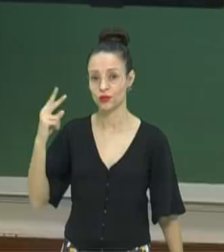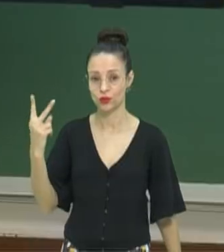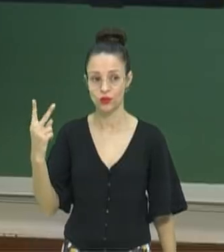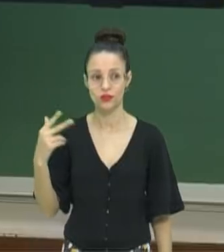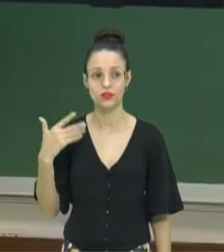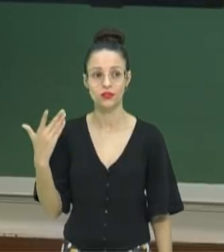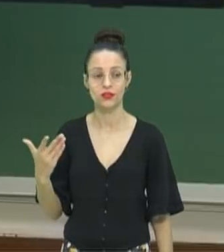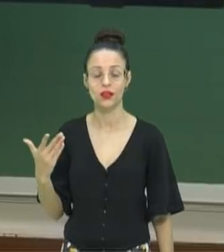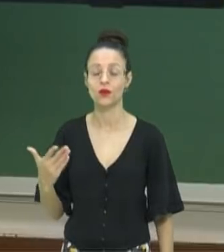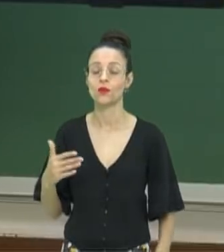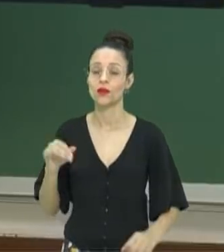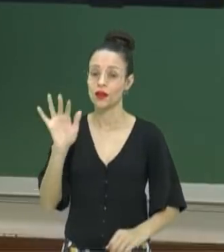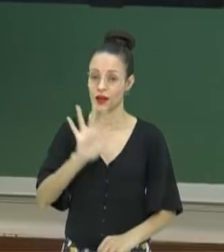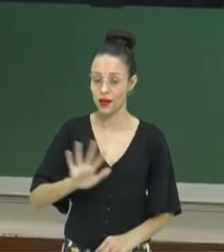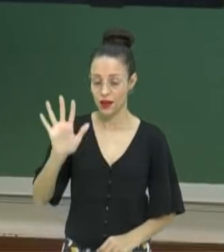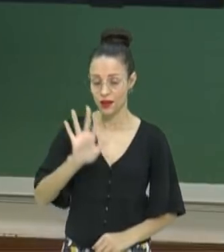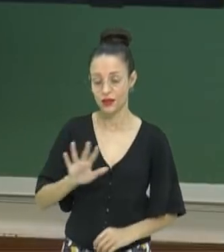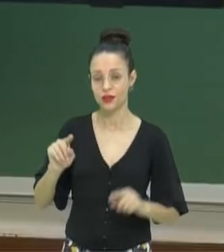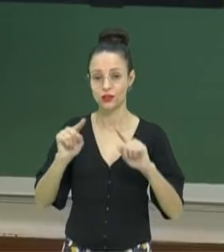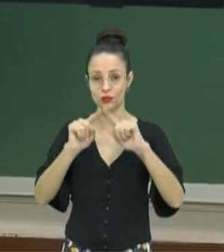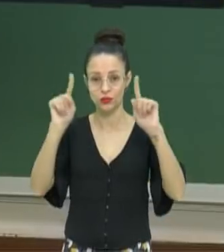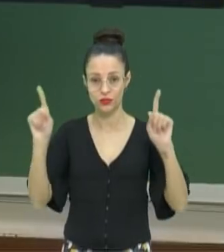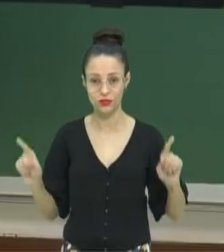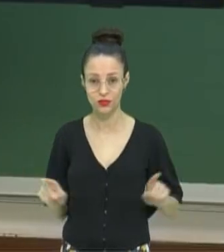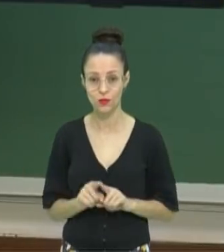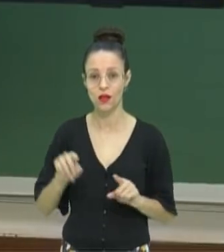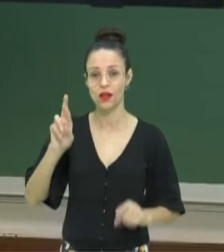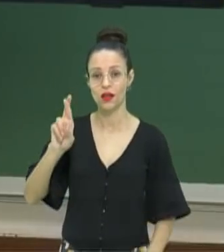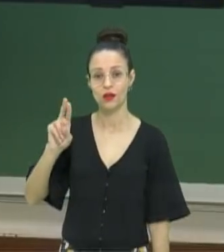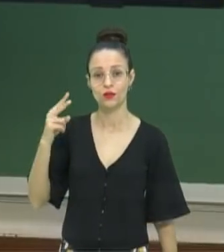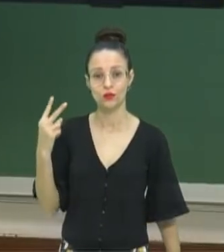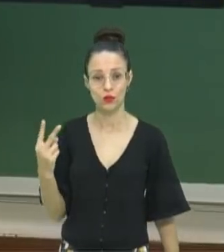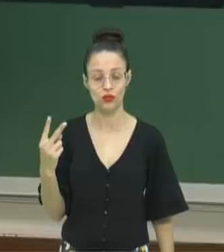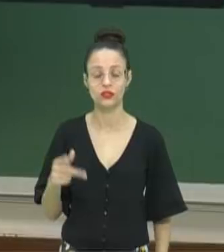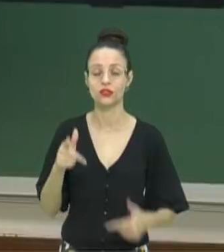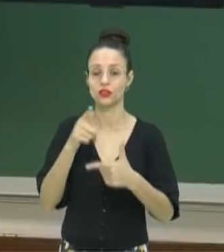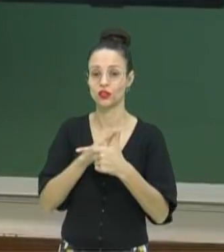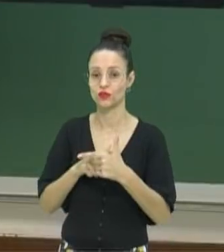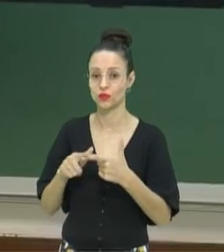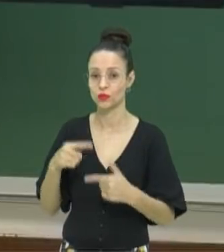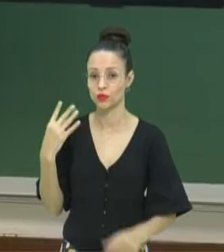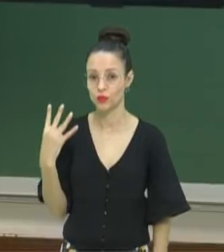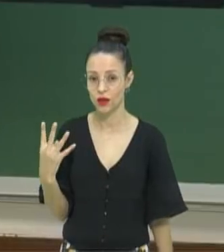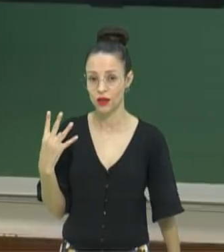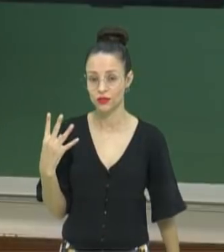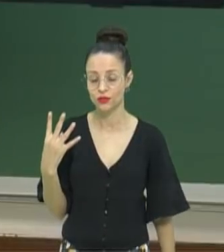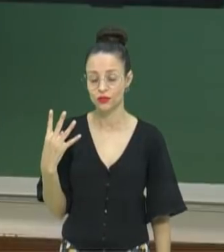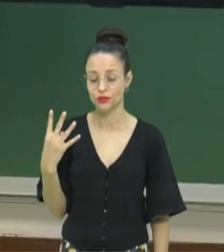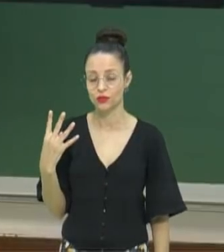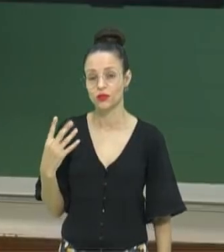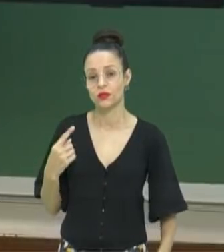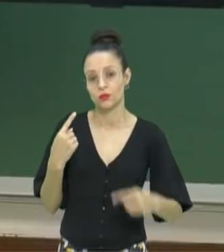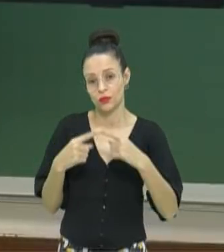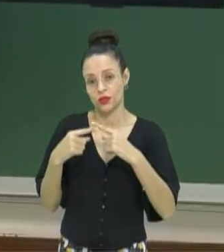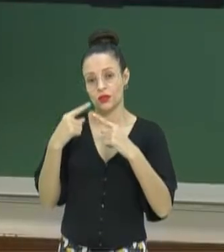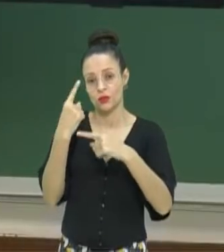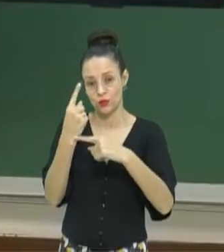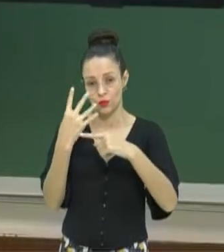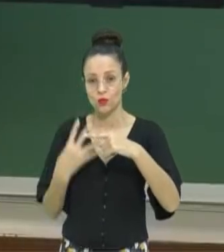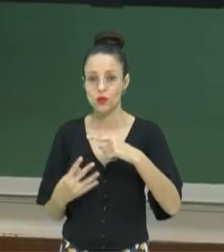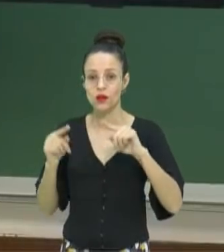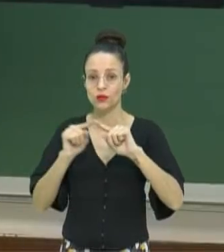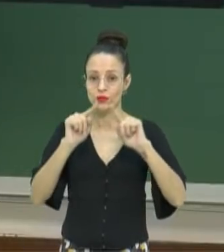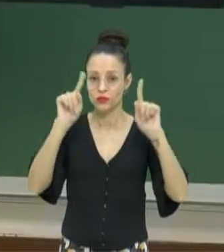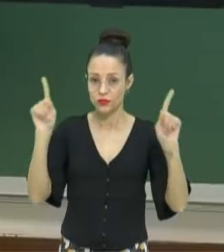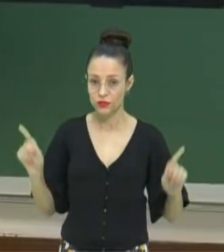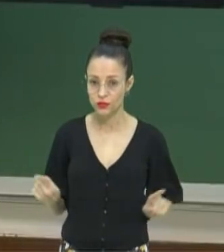Então, se eu determinar a área do círculo de raio 2 e dividir por 4, porque é só 1/4 do círculo,